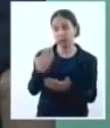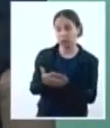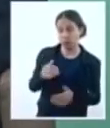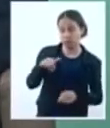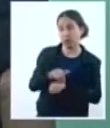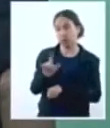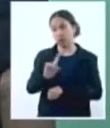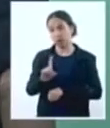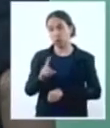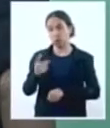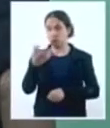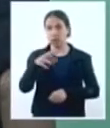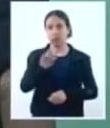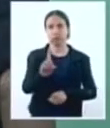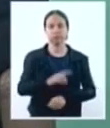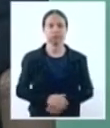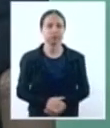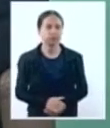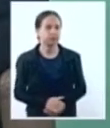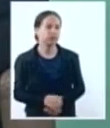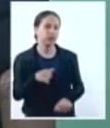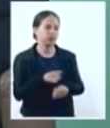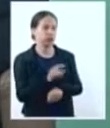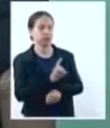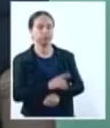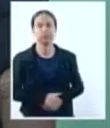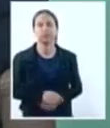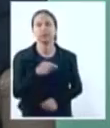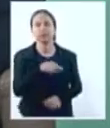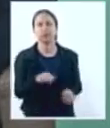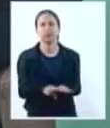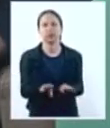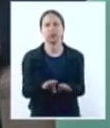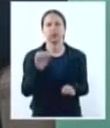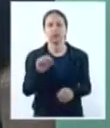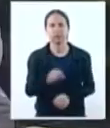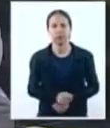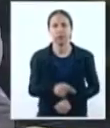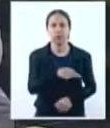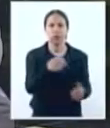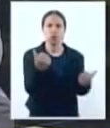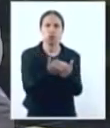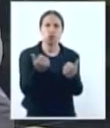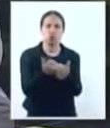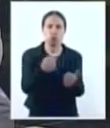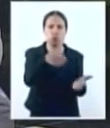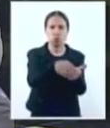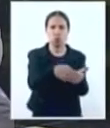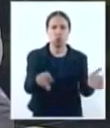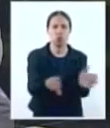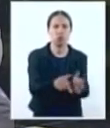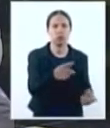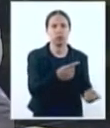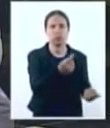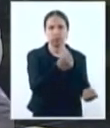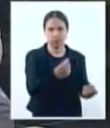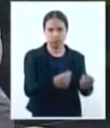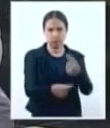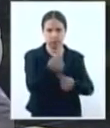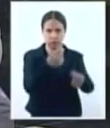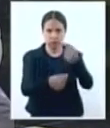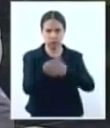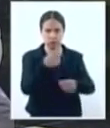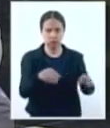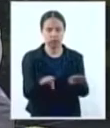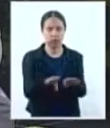acompanhando diligentemente. O vereador Fabão também, ele é suplente na Comissão de Finanças e membro da Comissão de